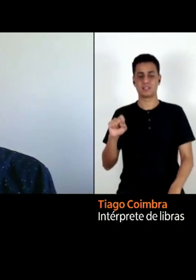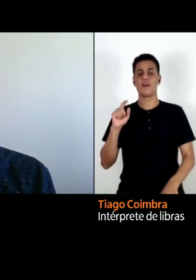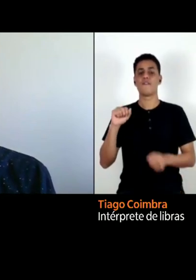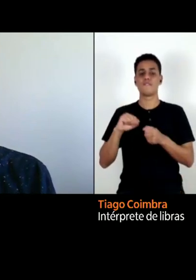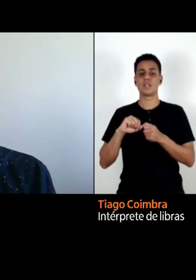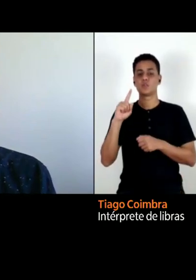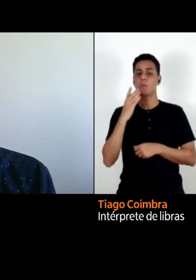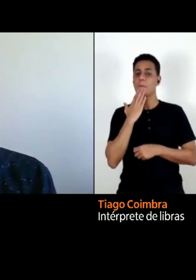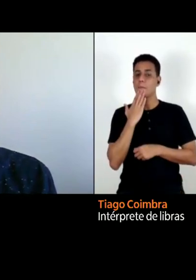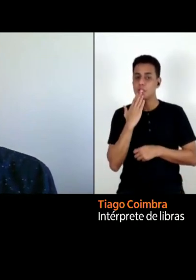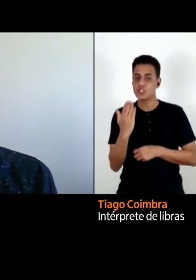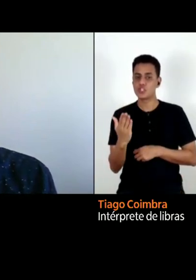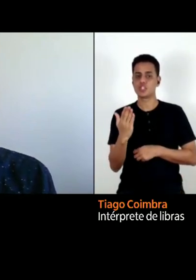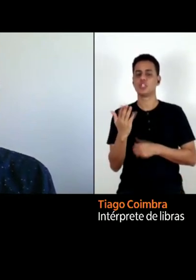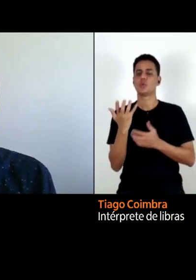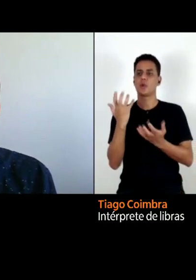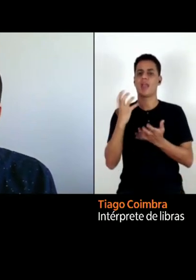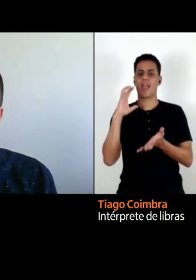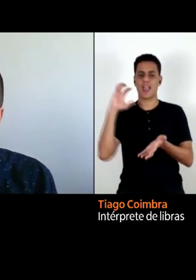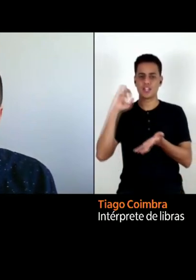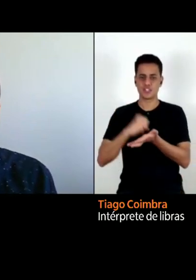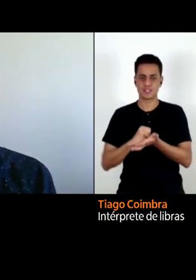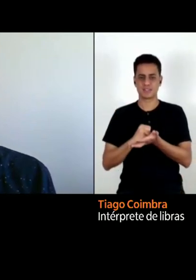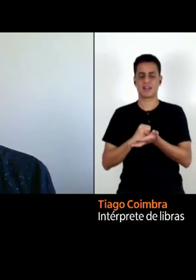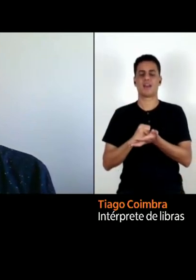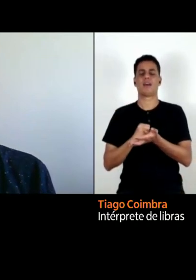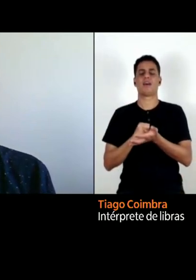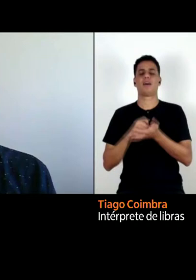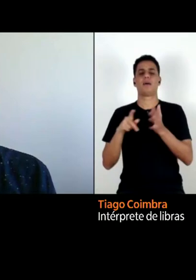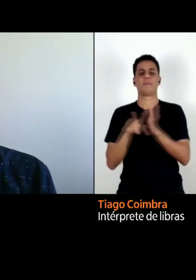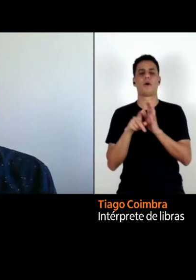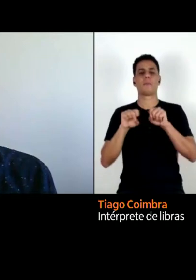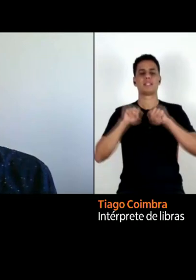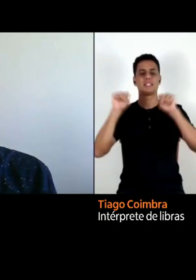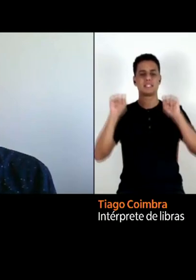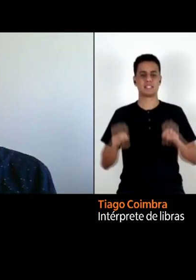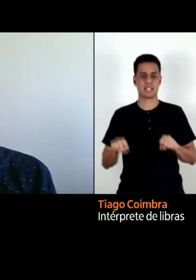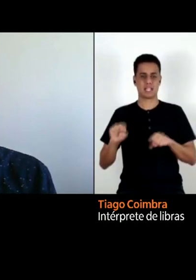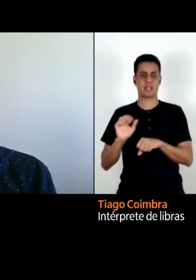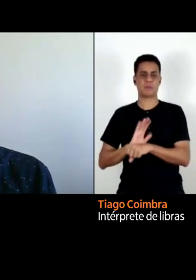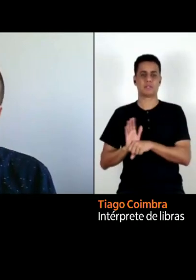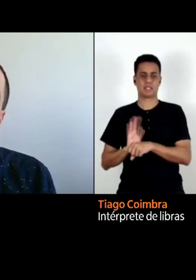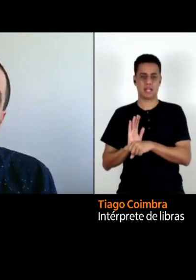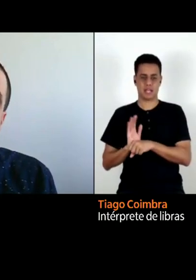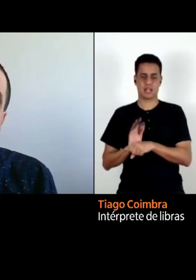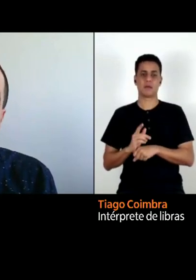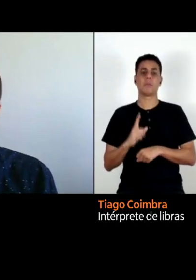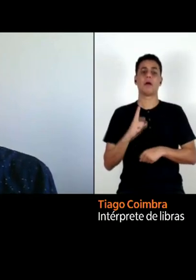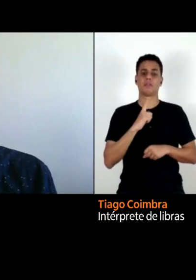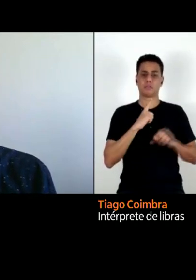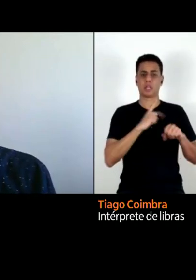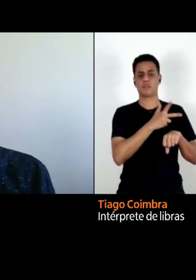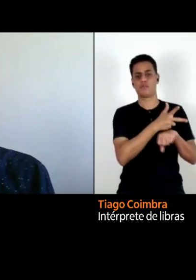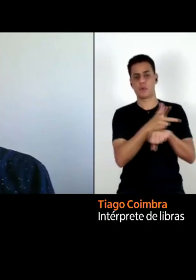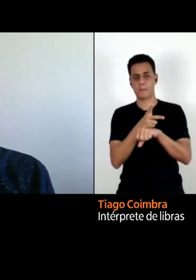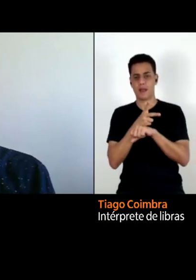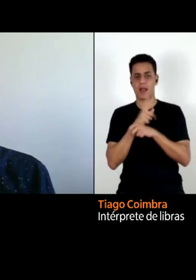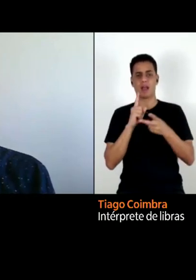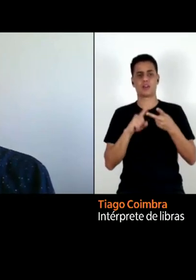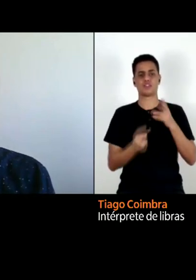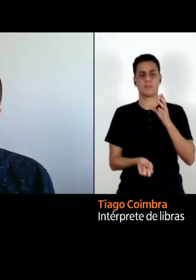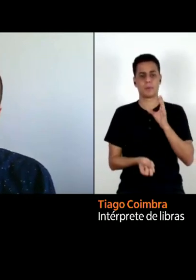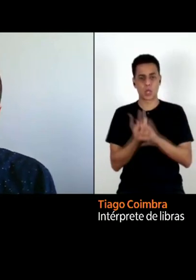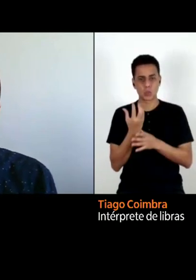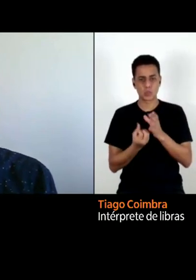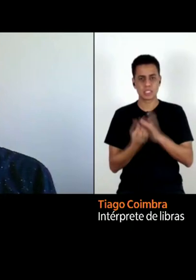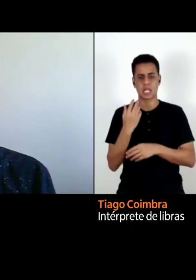de patente para todo um sistema cinema, envolvendo filmagem, produção,